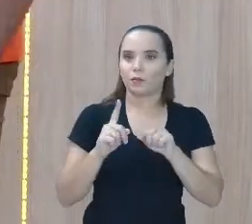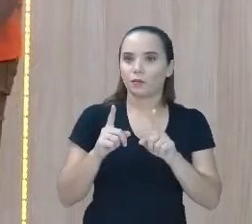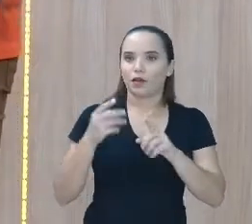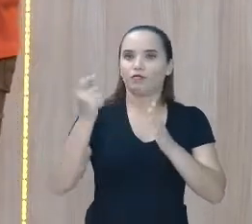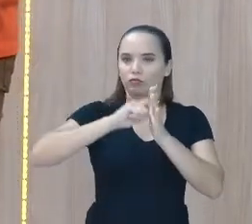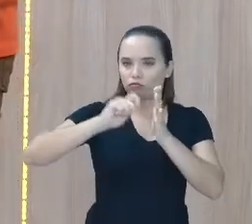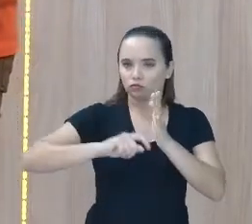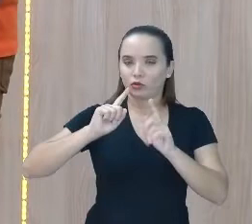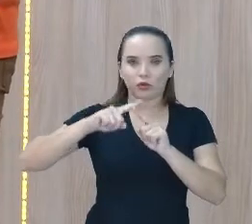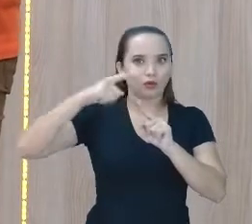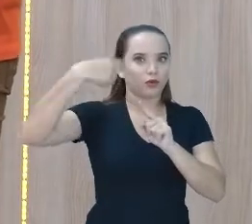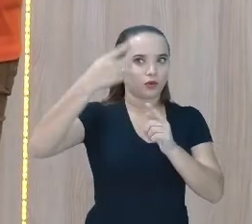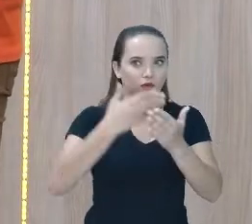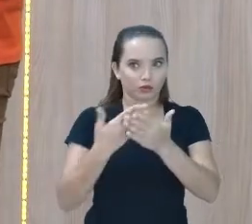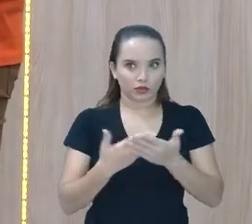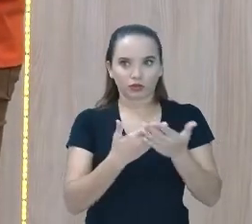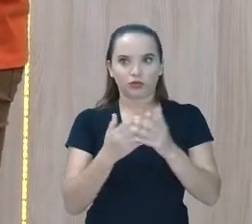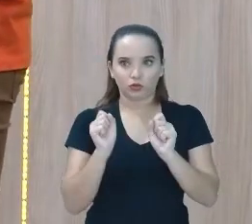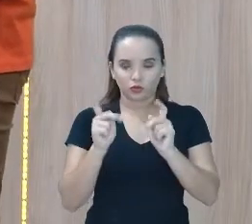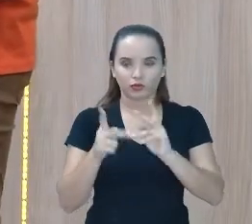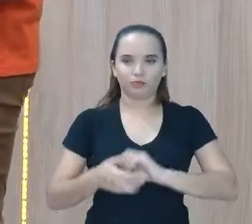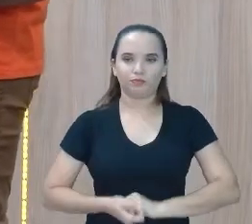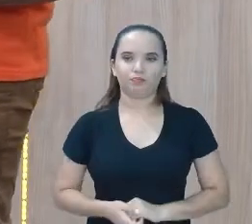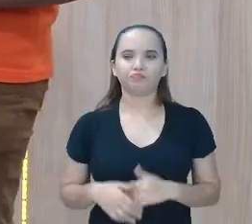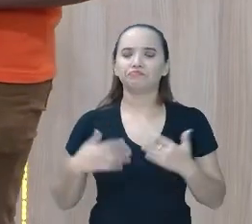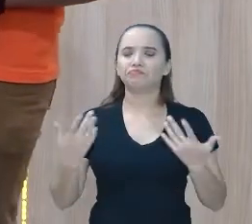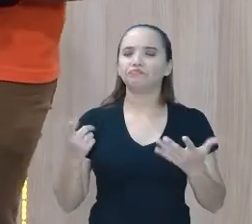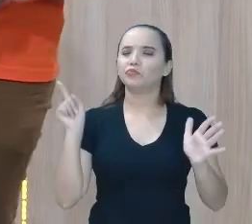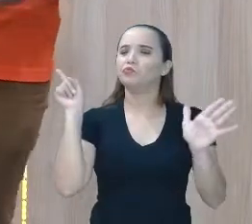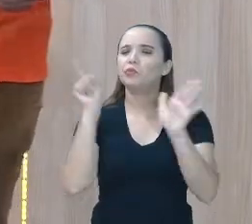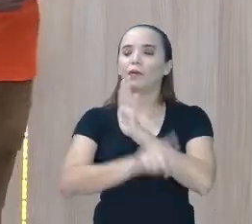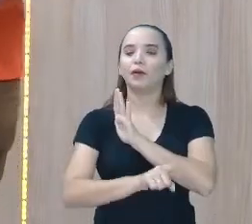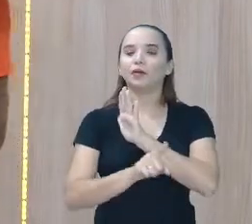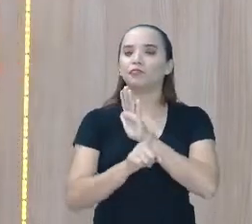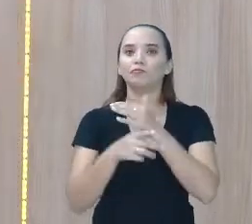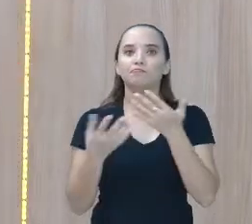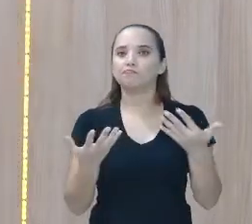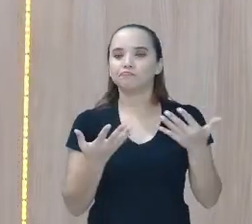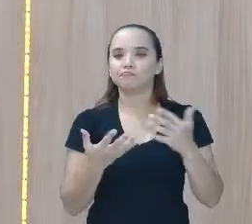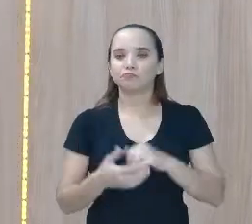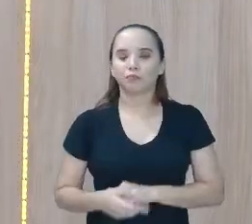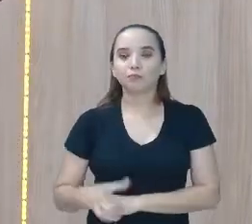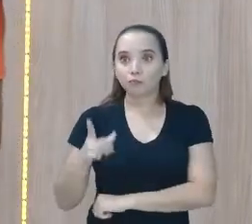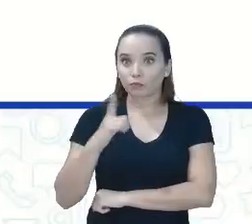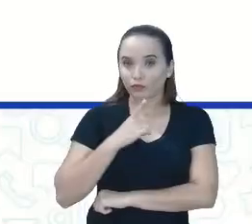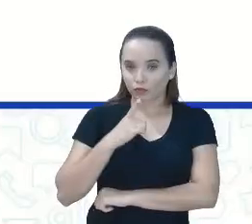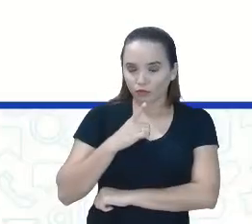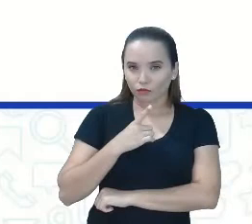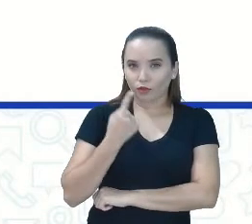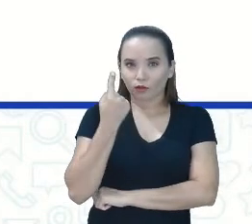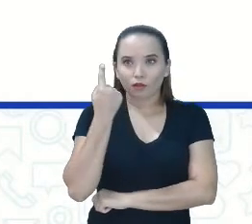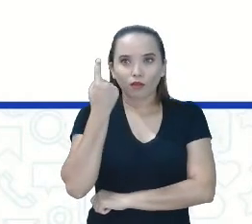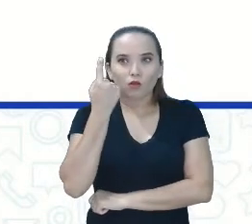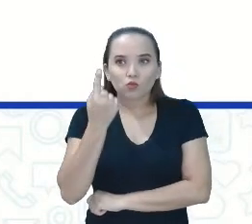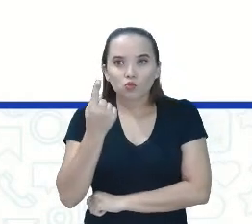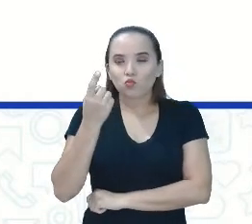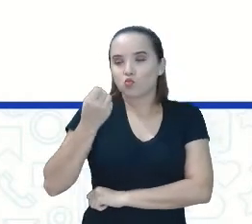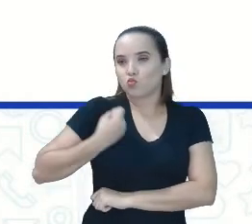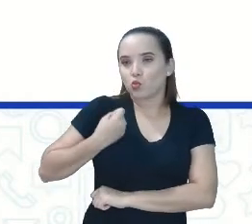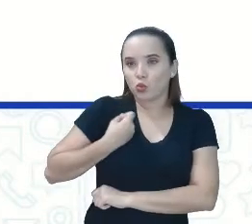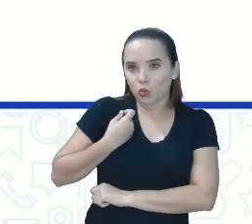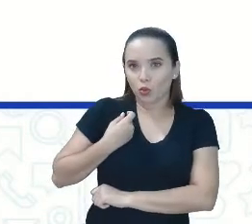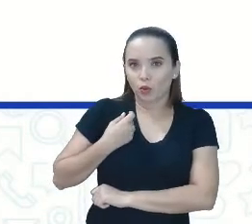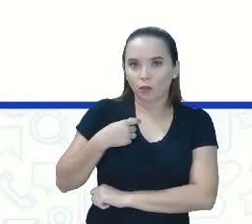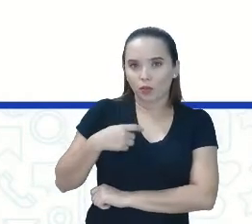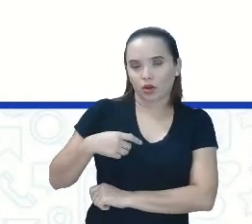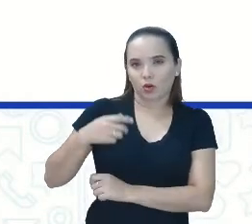nas próximas aulas, certo? Então, a pergunta é a seguinte. Existe um número comum,